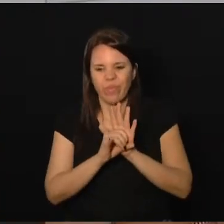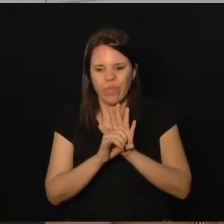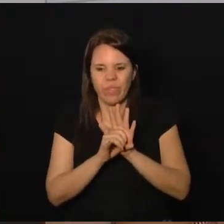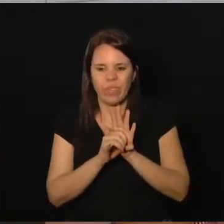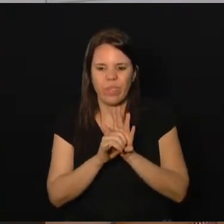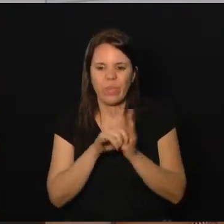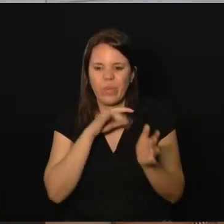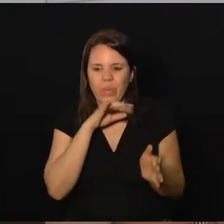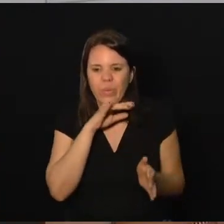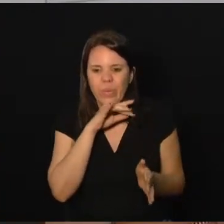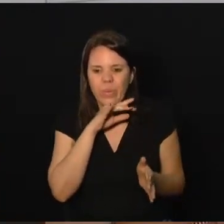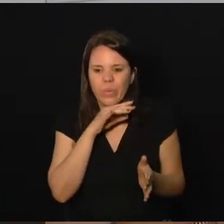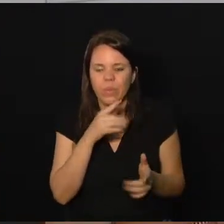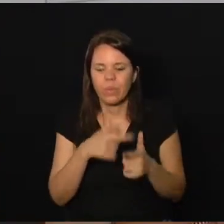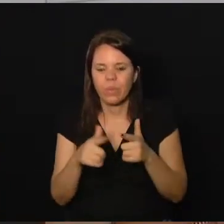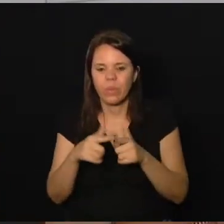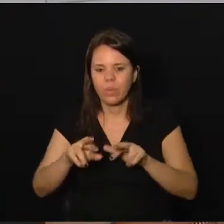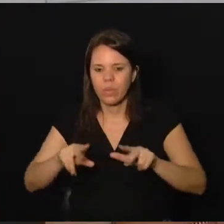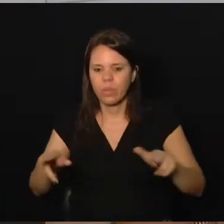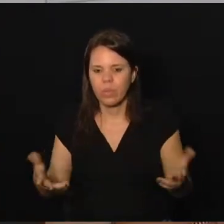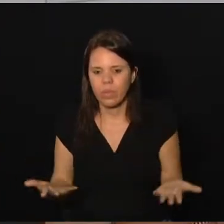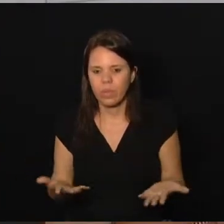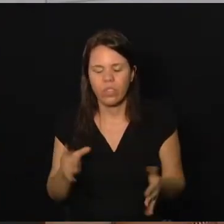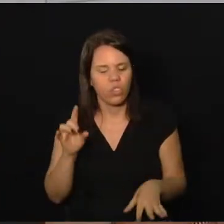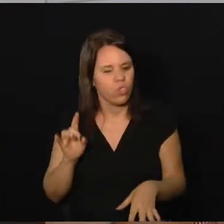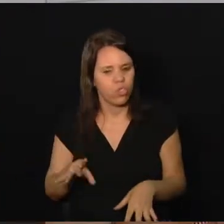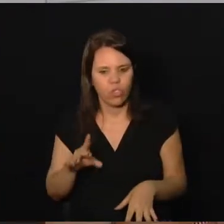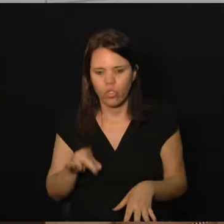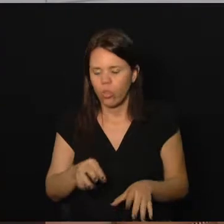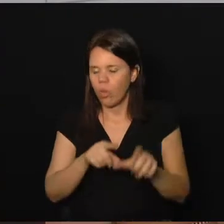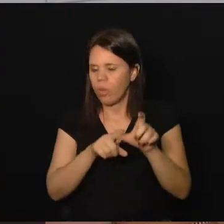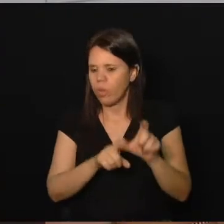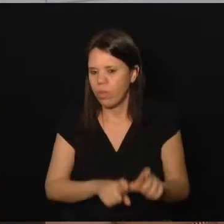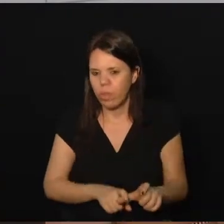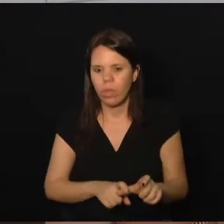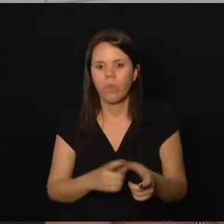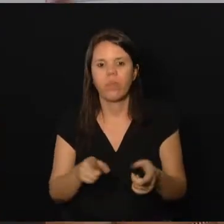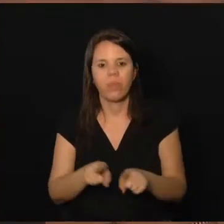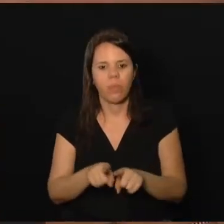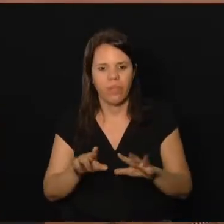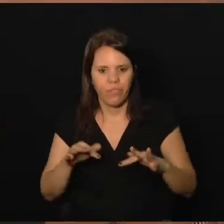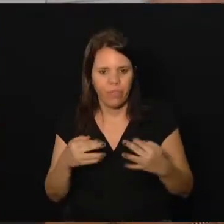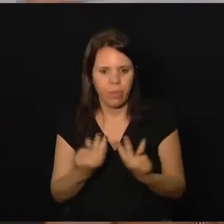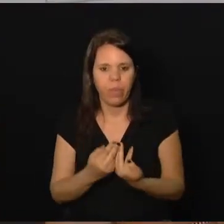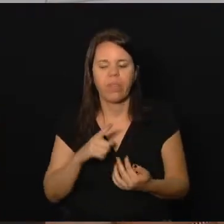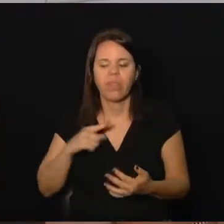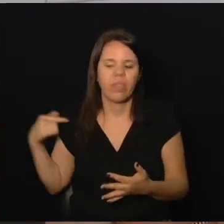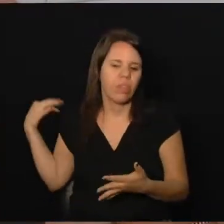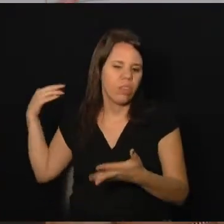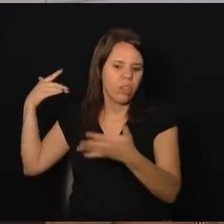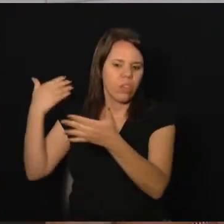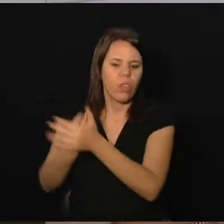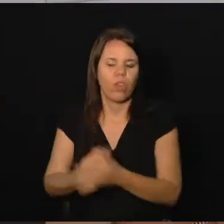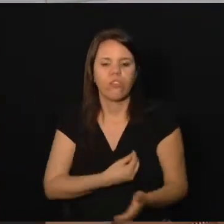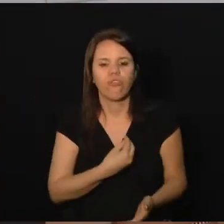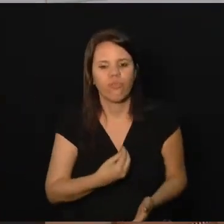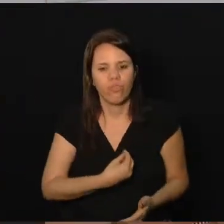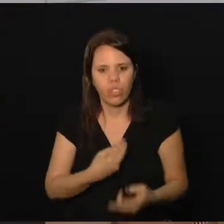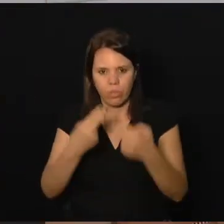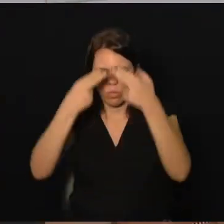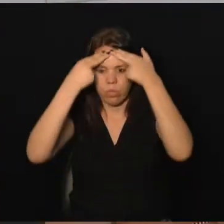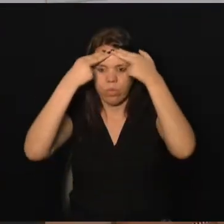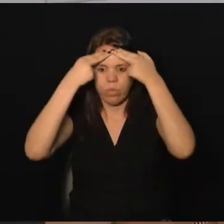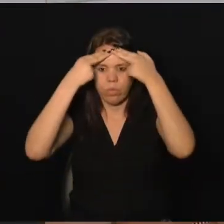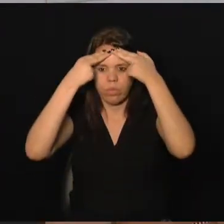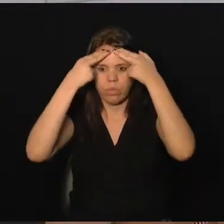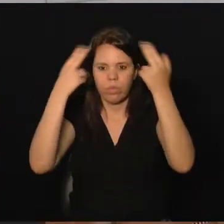vários problemas, porque às vezes não é só a questão da dependência química, às vezes esse familiar ele tem um histórico de vida, muitas vezes é traumático,